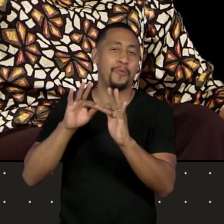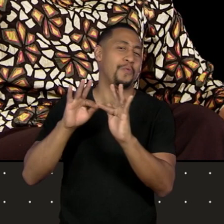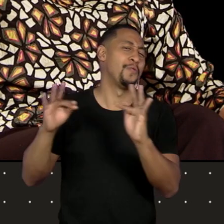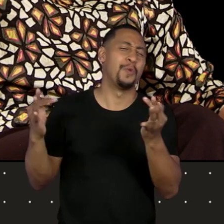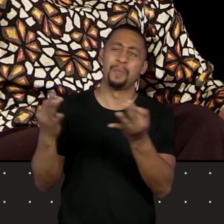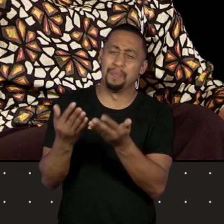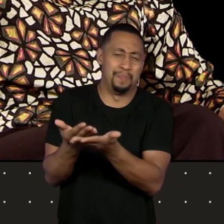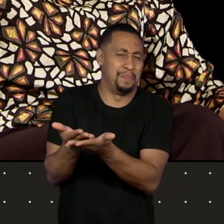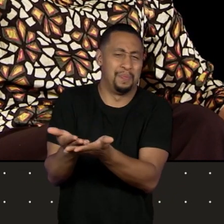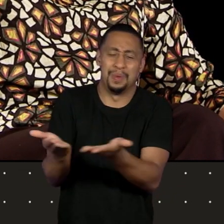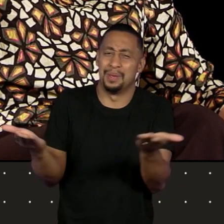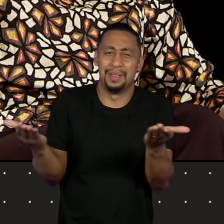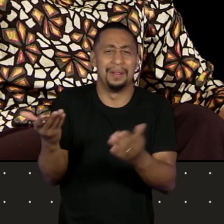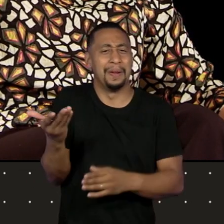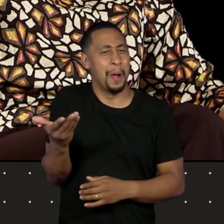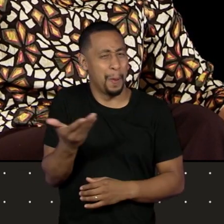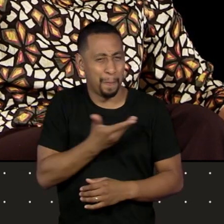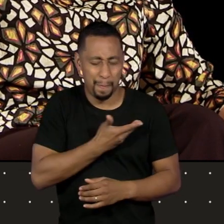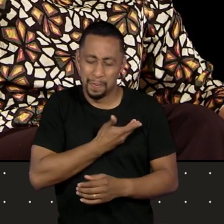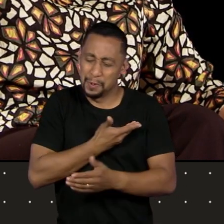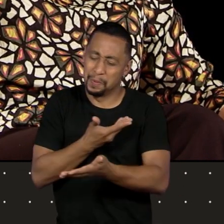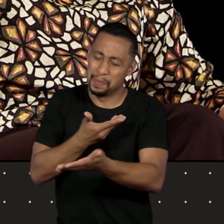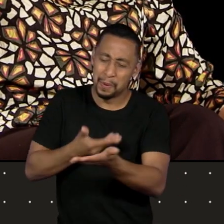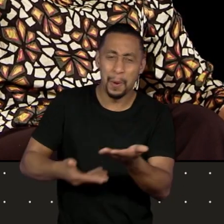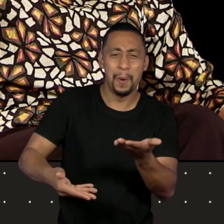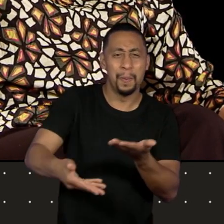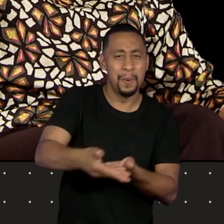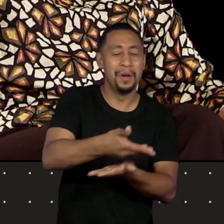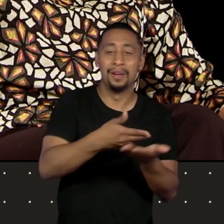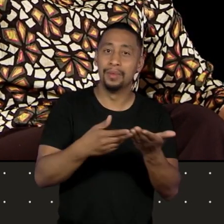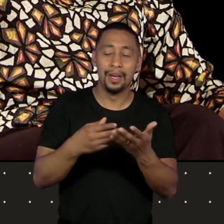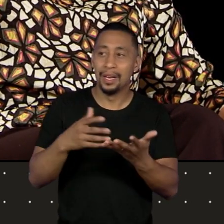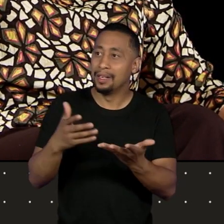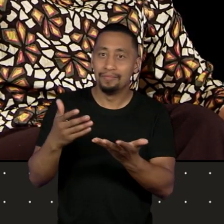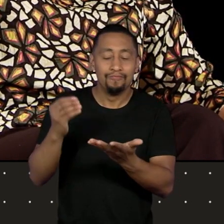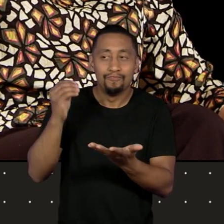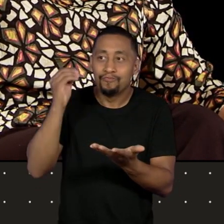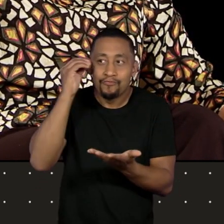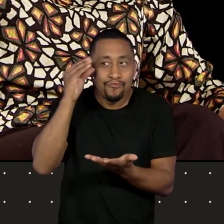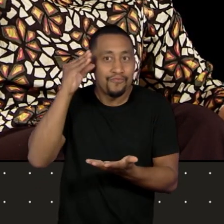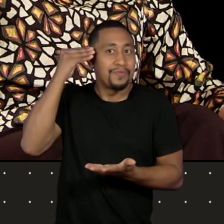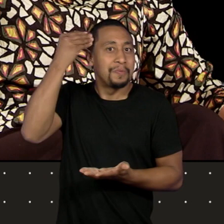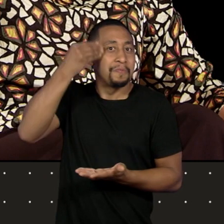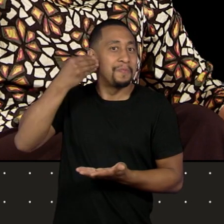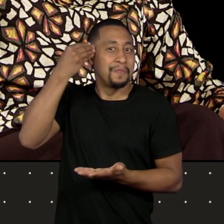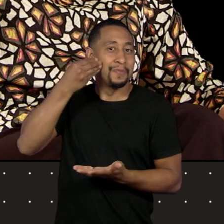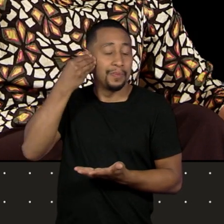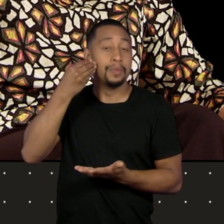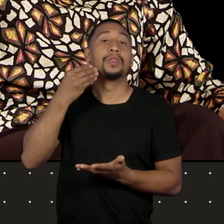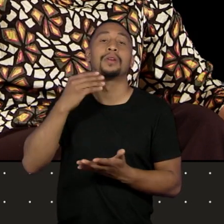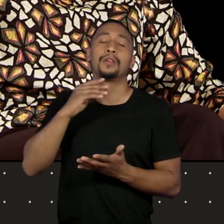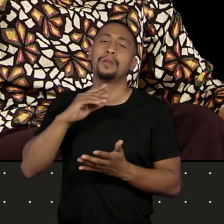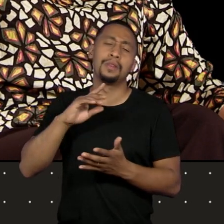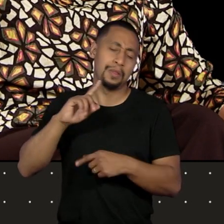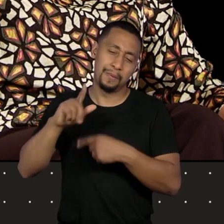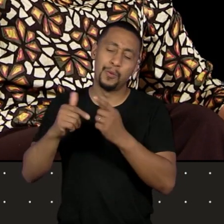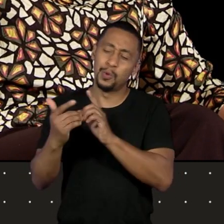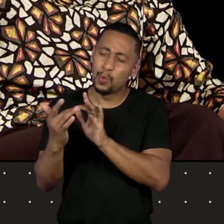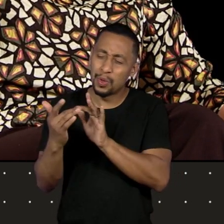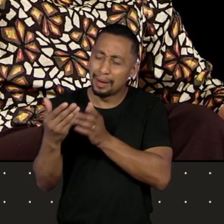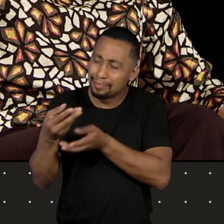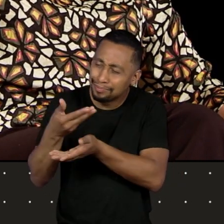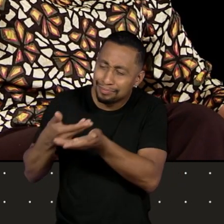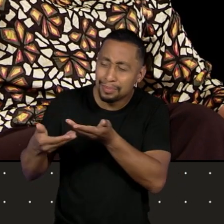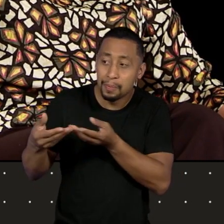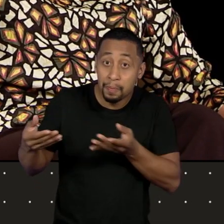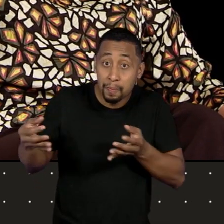e amigos com quem ela convivia. E quando eu voltei ao Brasil, ela me sugeriu que eu